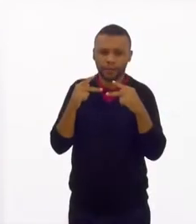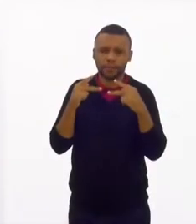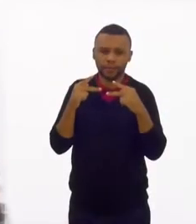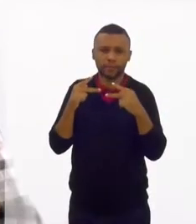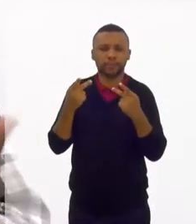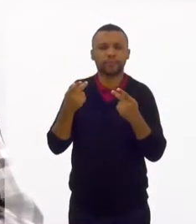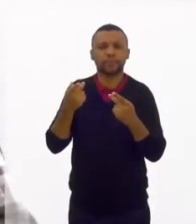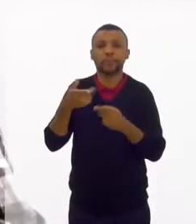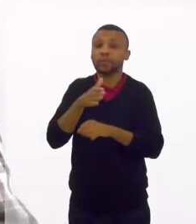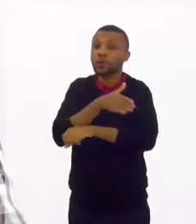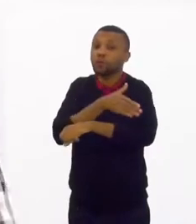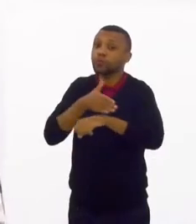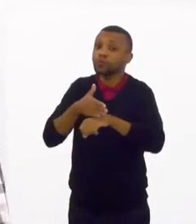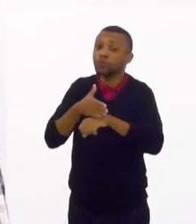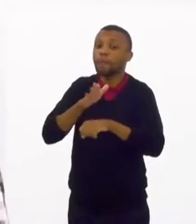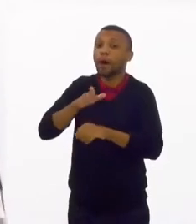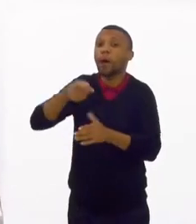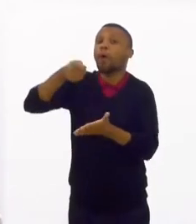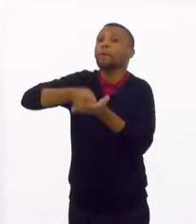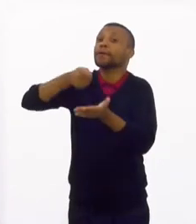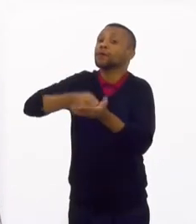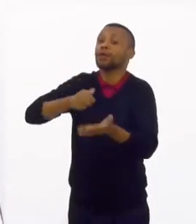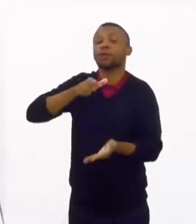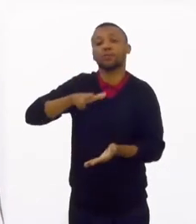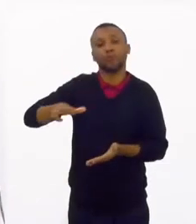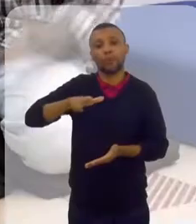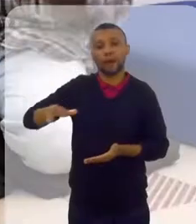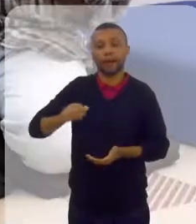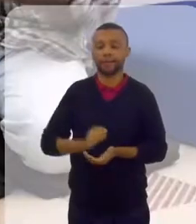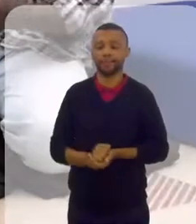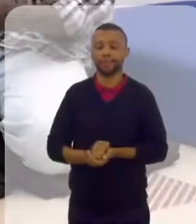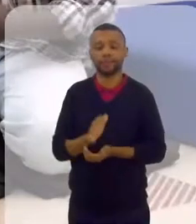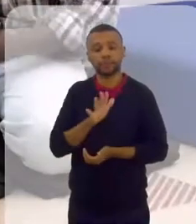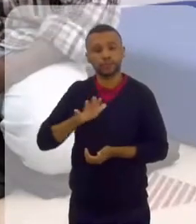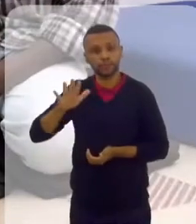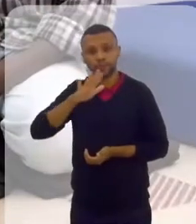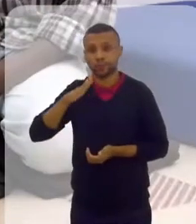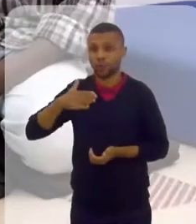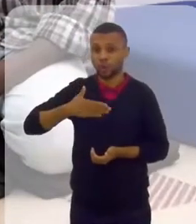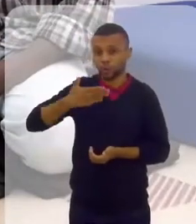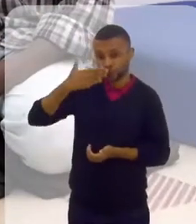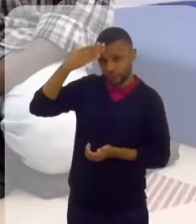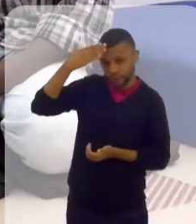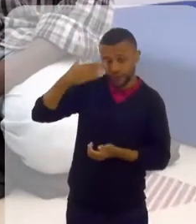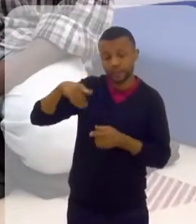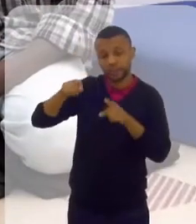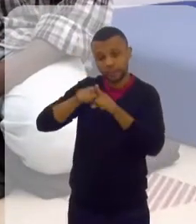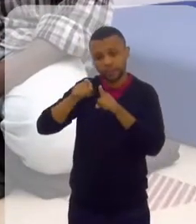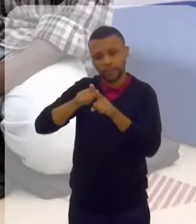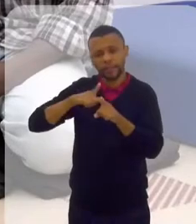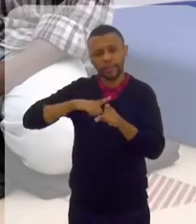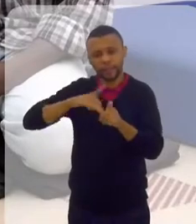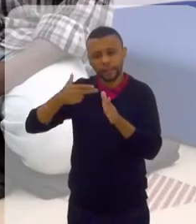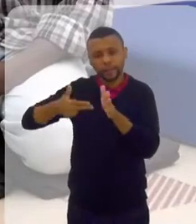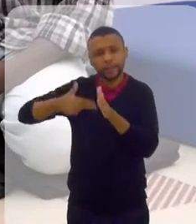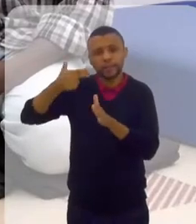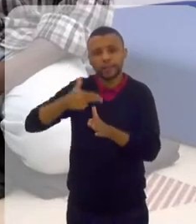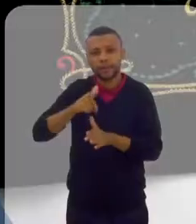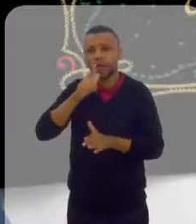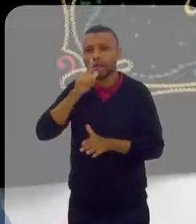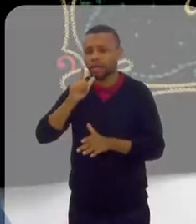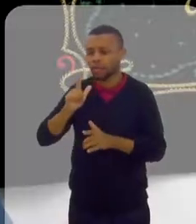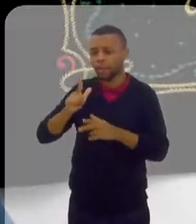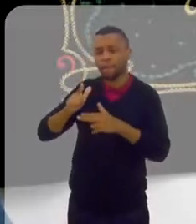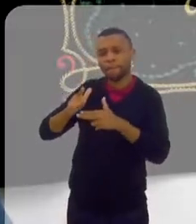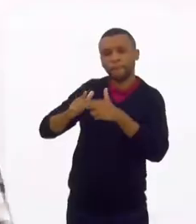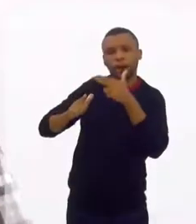aí isso é um costume, mas não é uma coisa obrigatória. Então, o islâmico também é circuncisado. Circuncisado, isso, circuncisado.